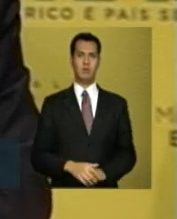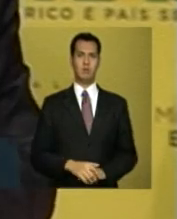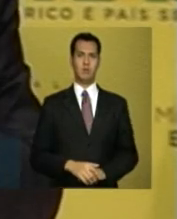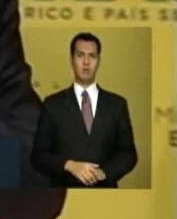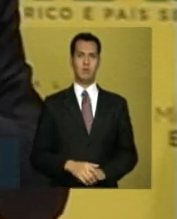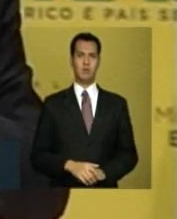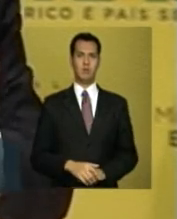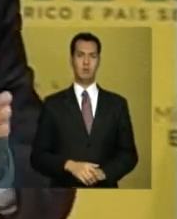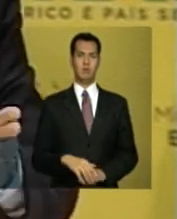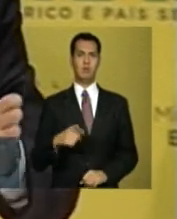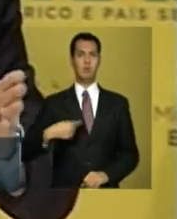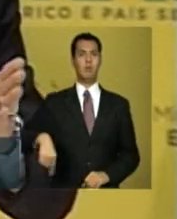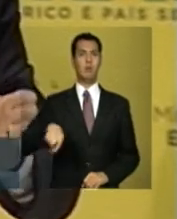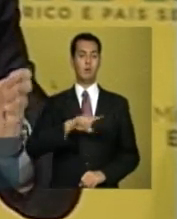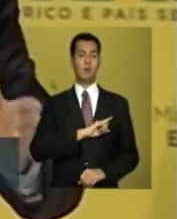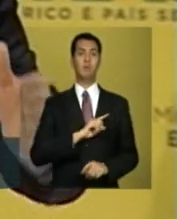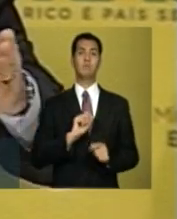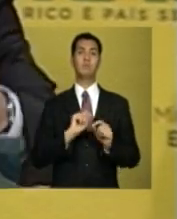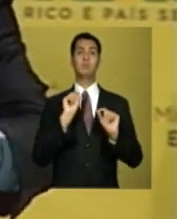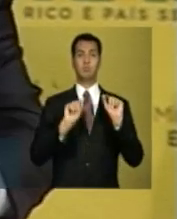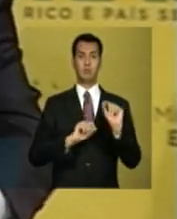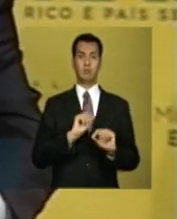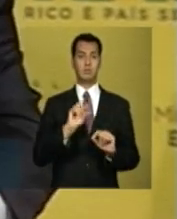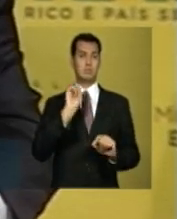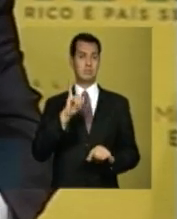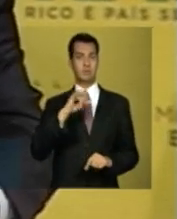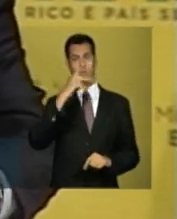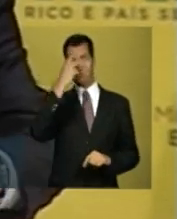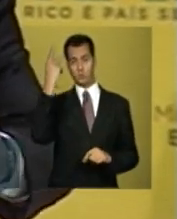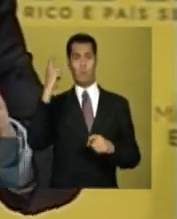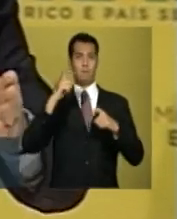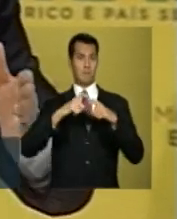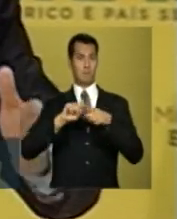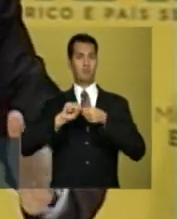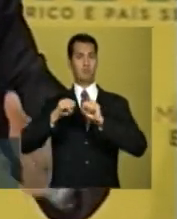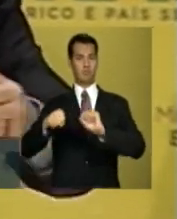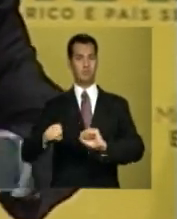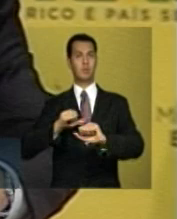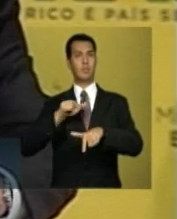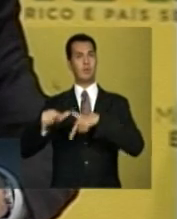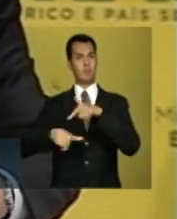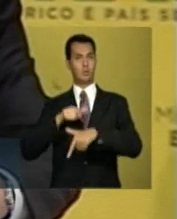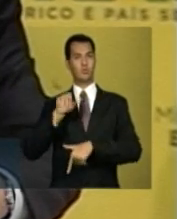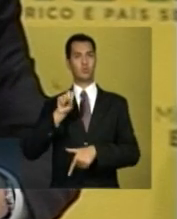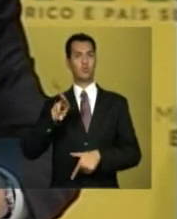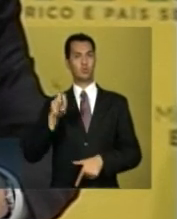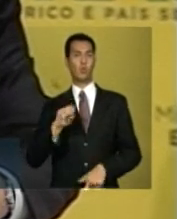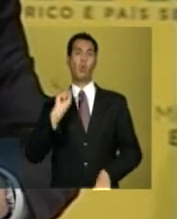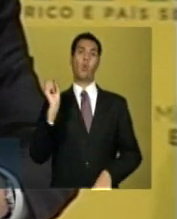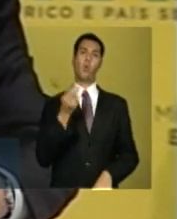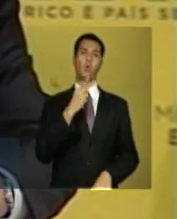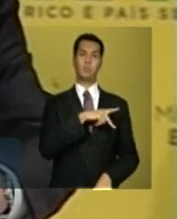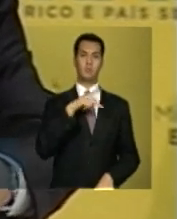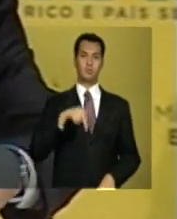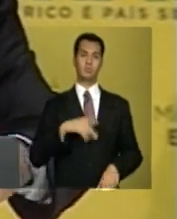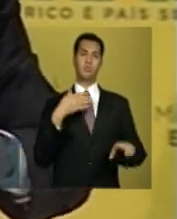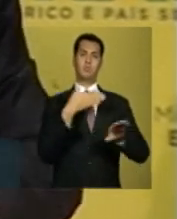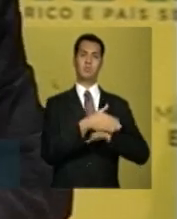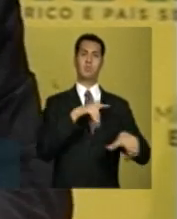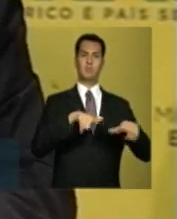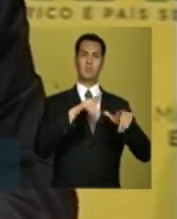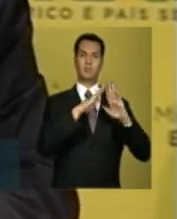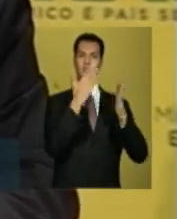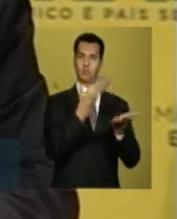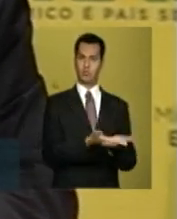nós asseguramos que aqueles que forem médicos que forem trabalhar no SUS e professores que forem trabalhar na rede pública eles